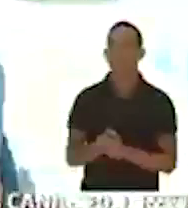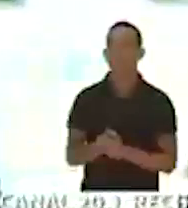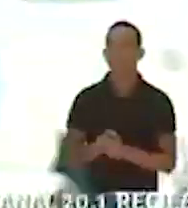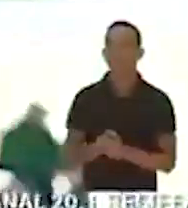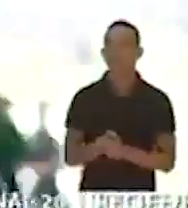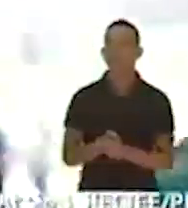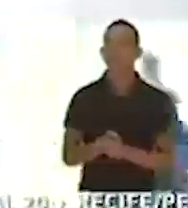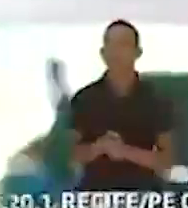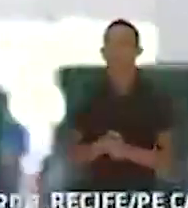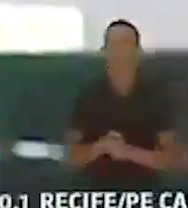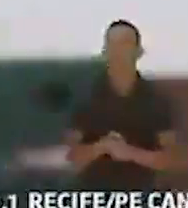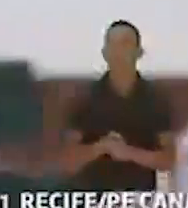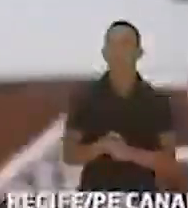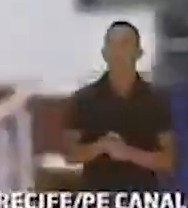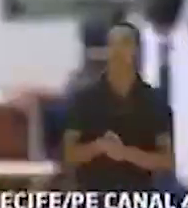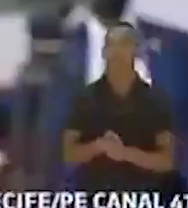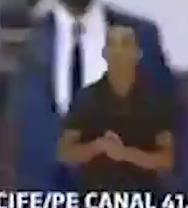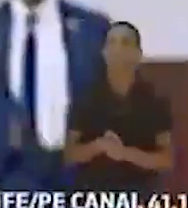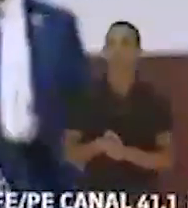Você sabe que vai dar problema para mim isso aí.